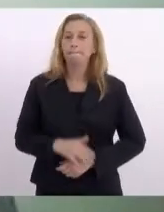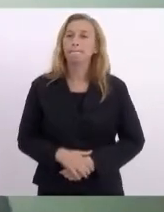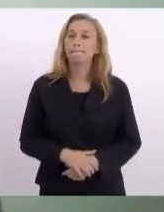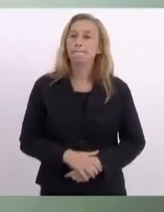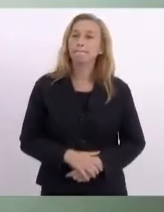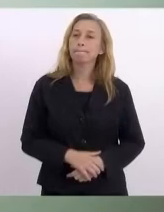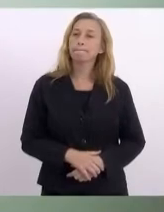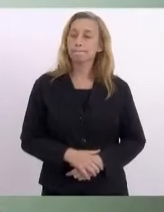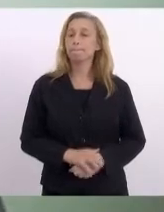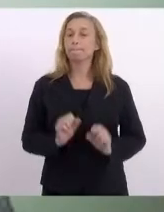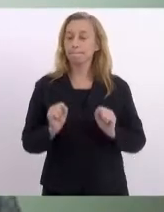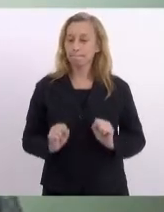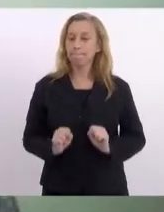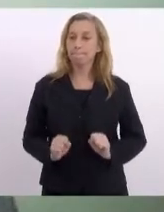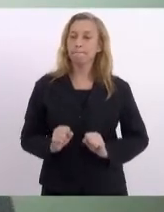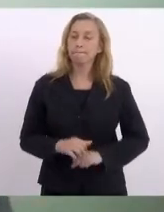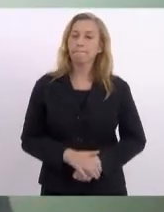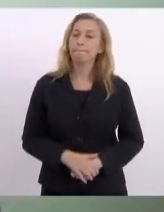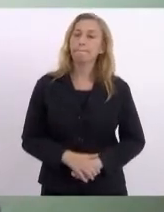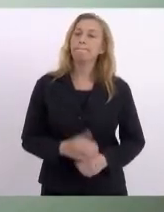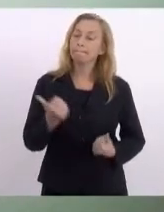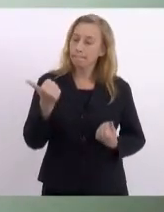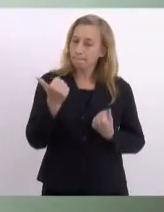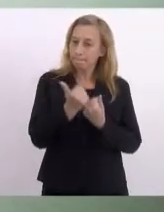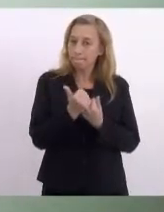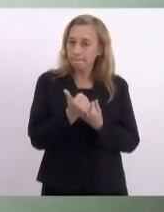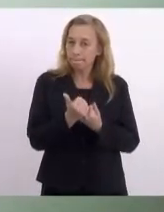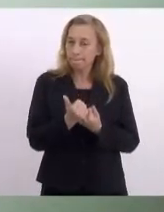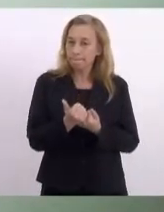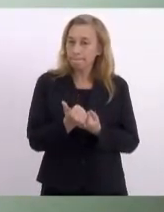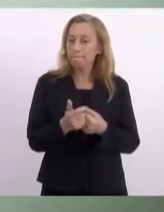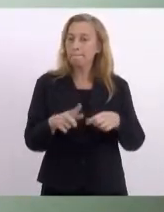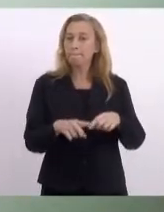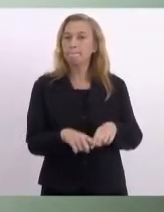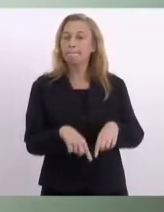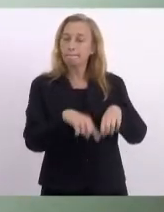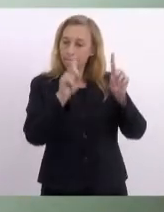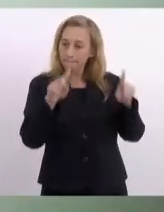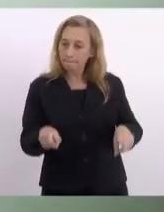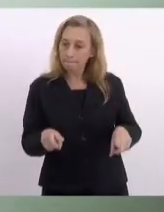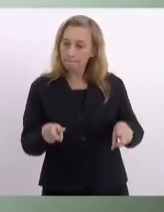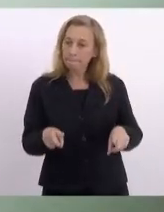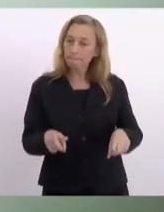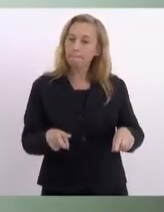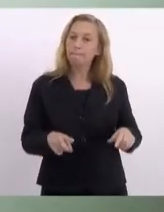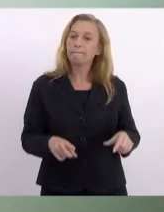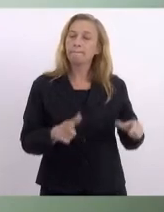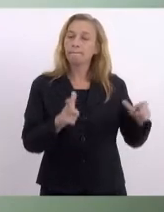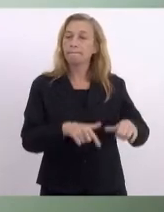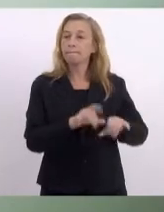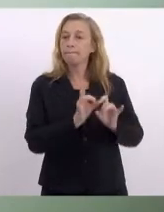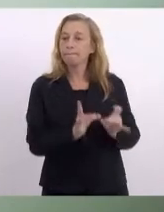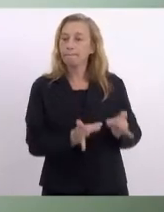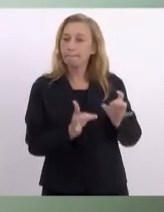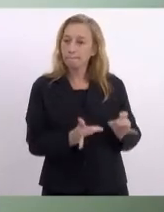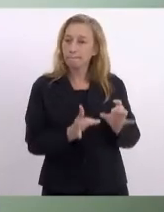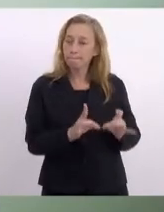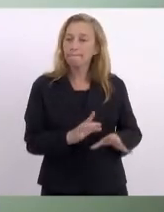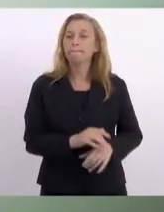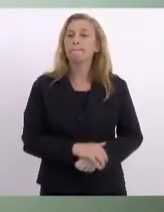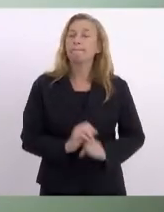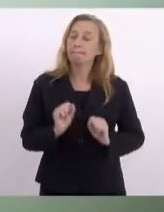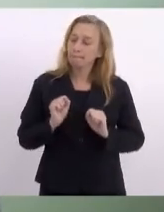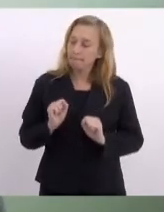mobilidade possa ter o apoio de um funcionário dos grandes estabelecimentos, né? E que a